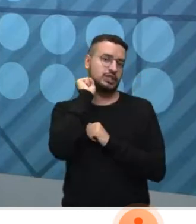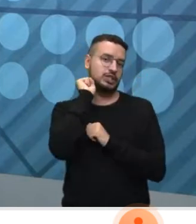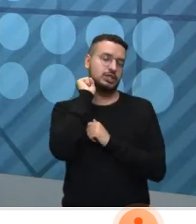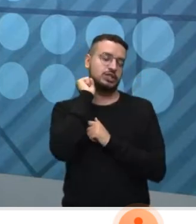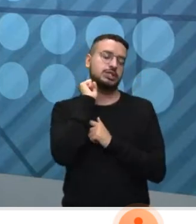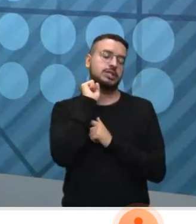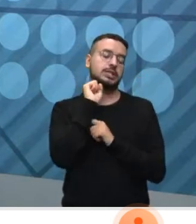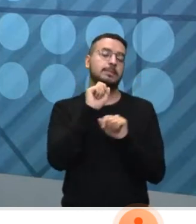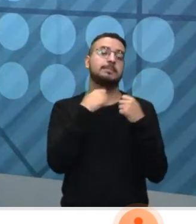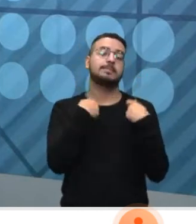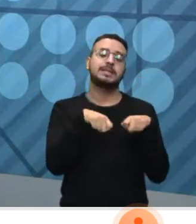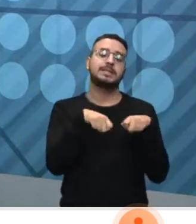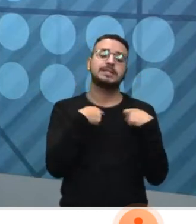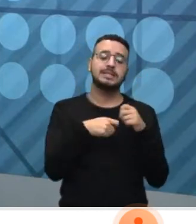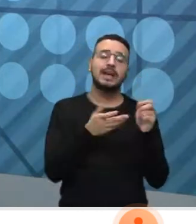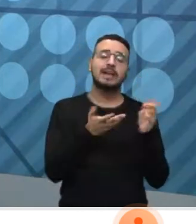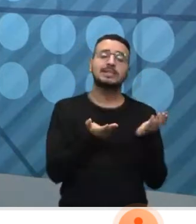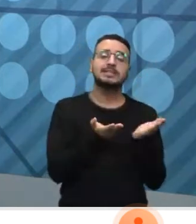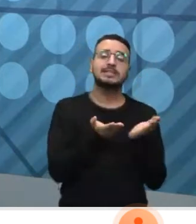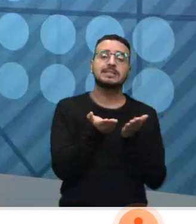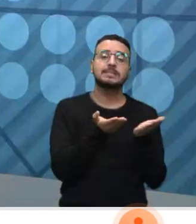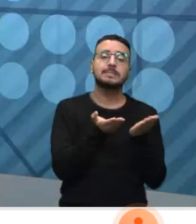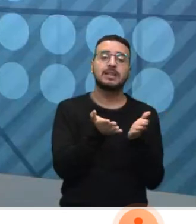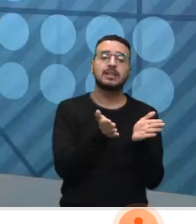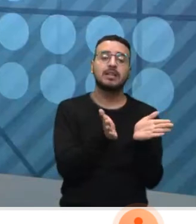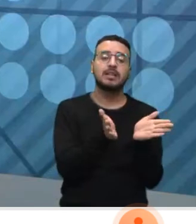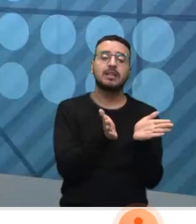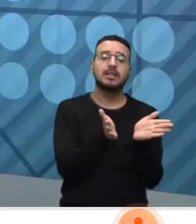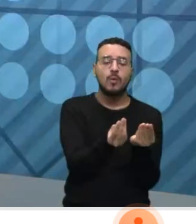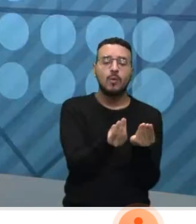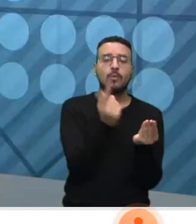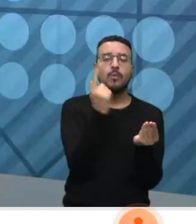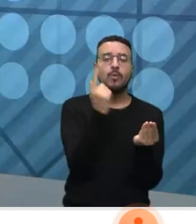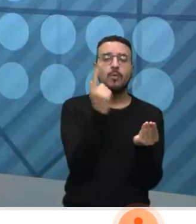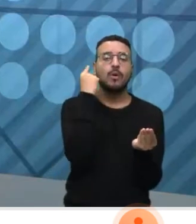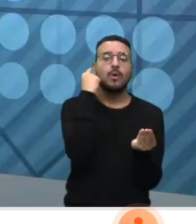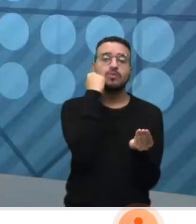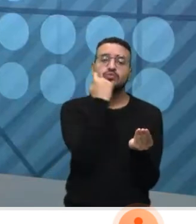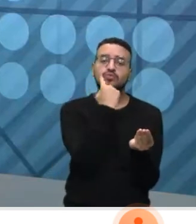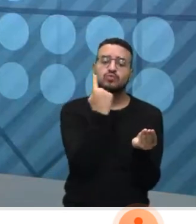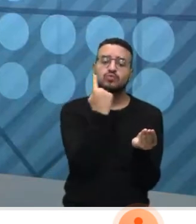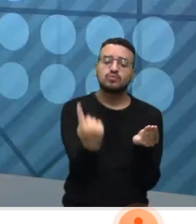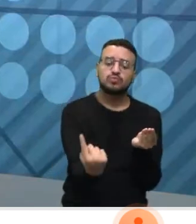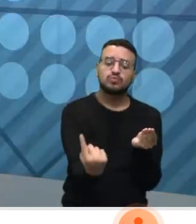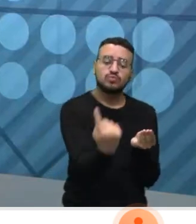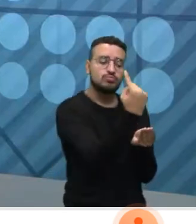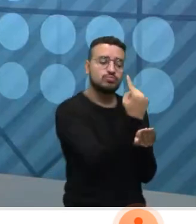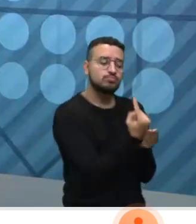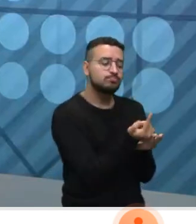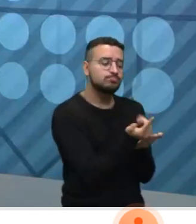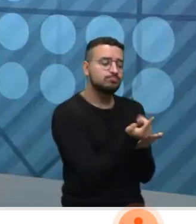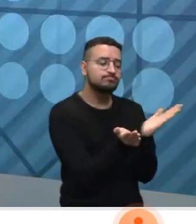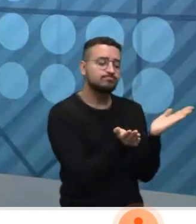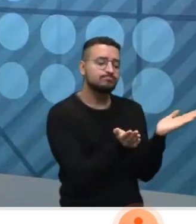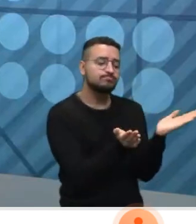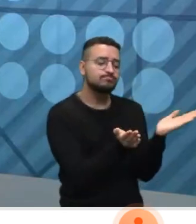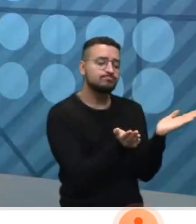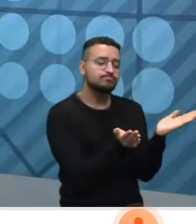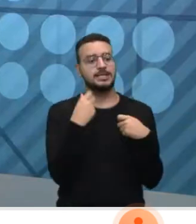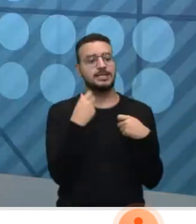Nesse sentido, além de conhecer, não é, identificar os vocábulos, né, os sinais que